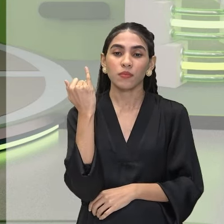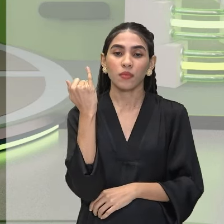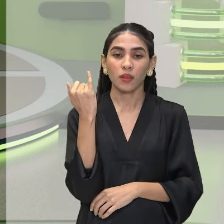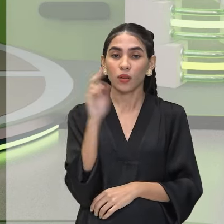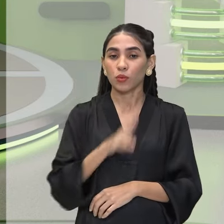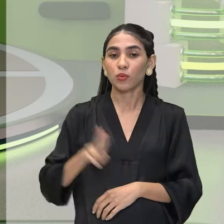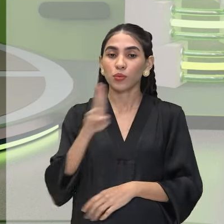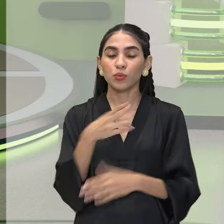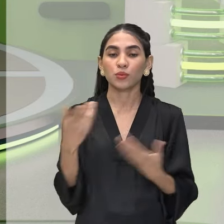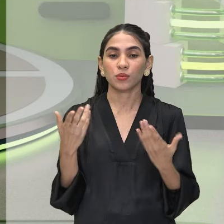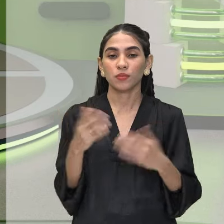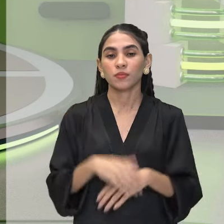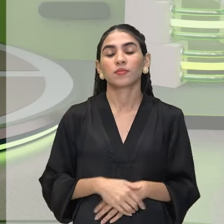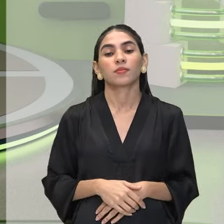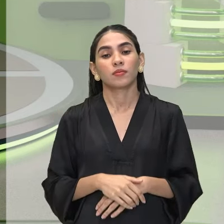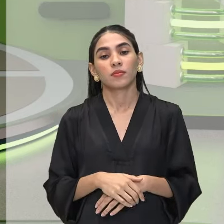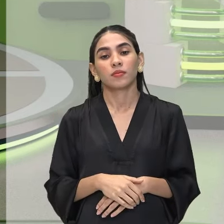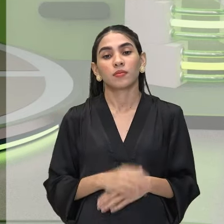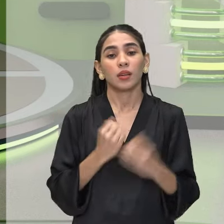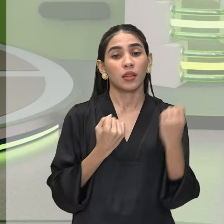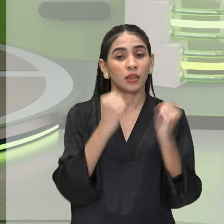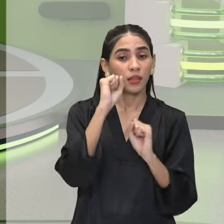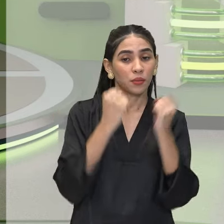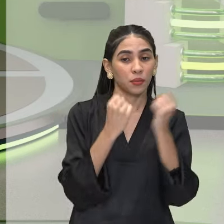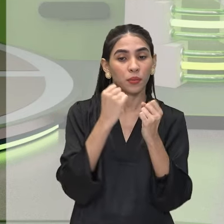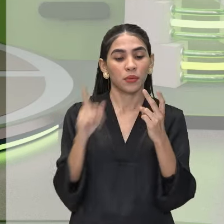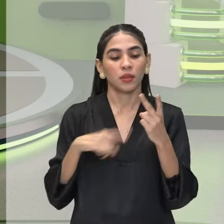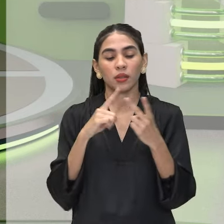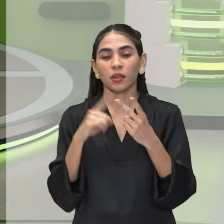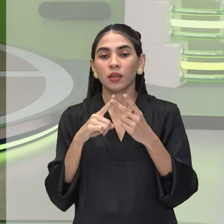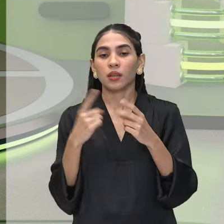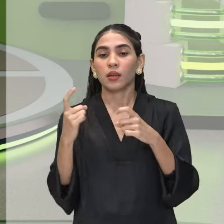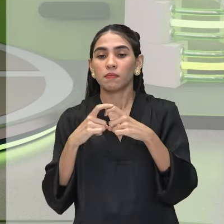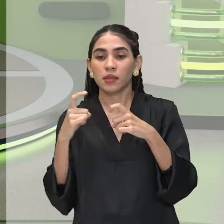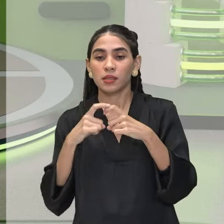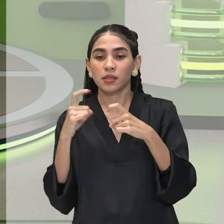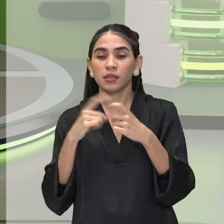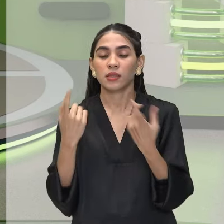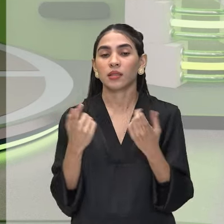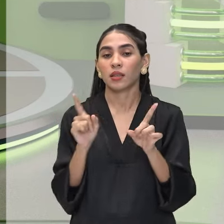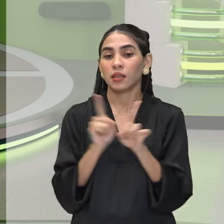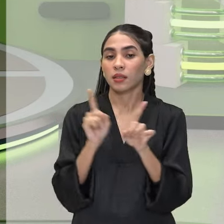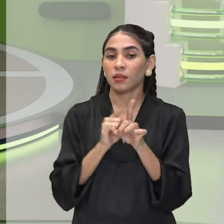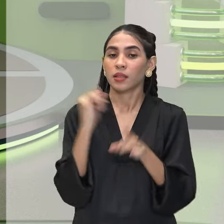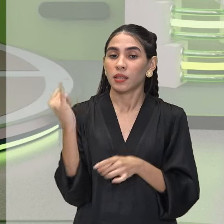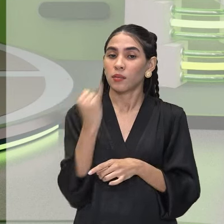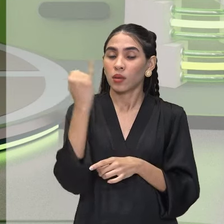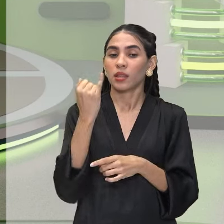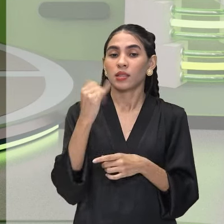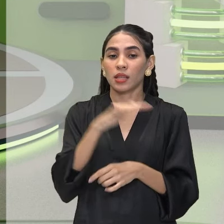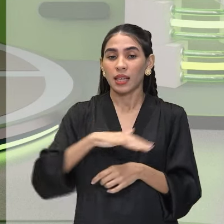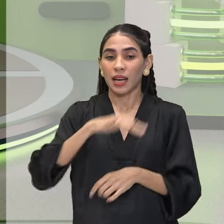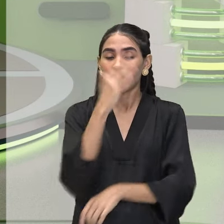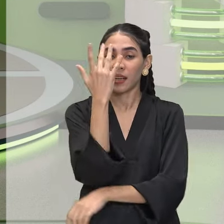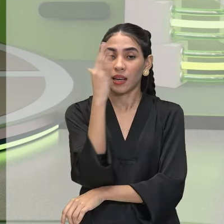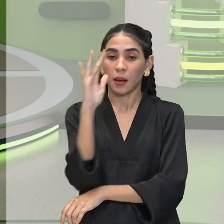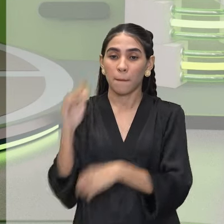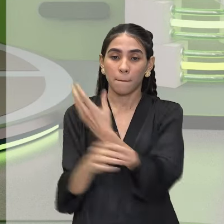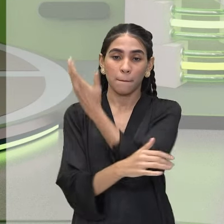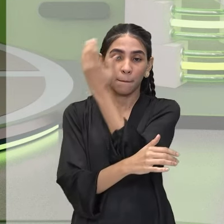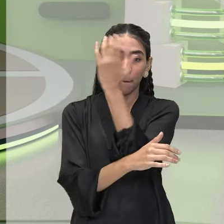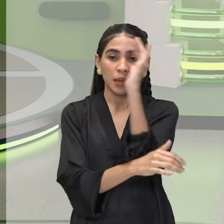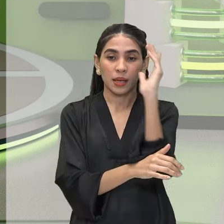desses indivíduos, tanto na indústria quanto na medicina, e também a importância ecológica. É importante a